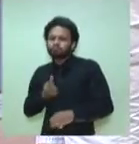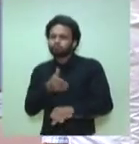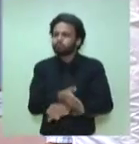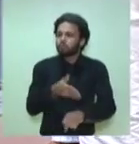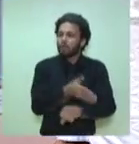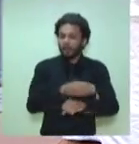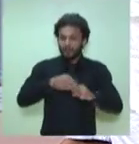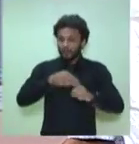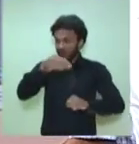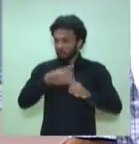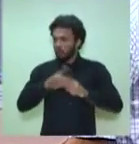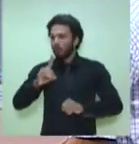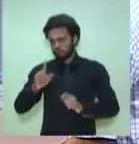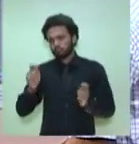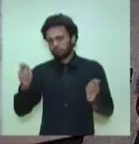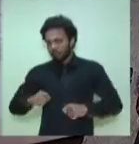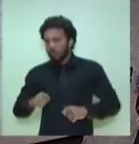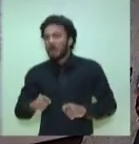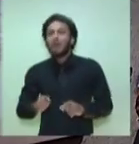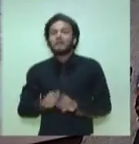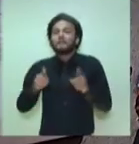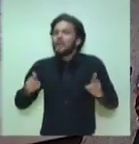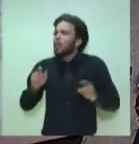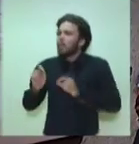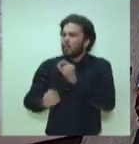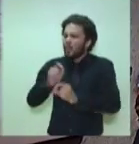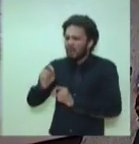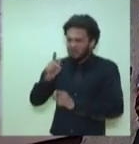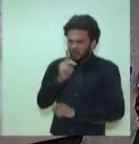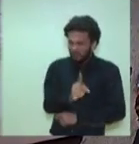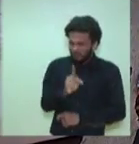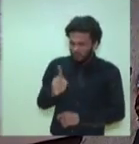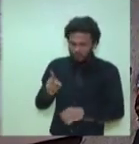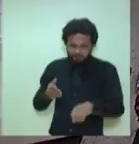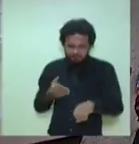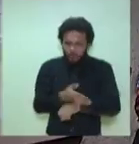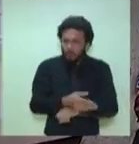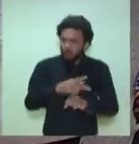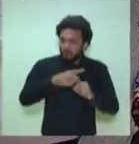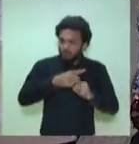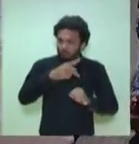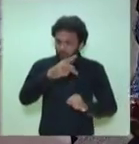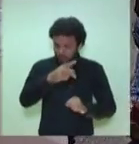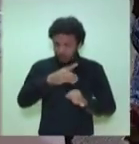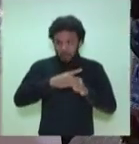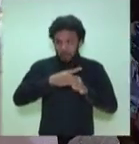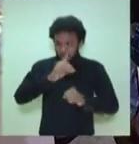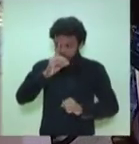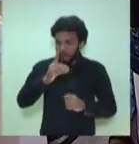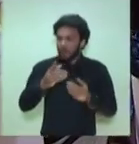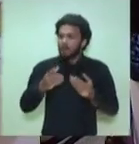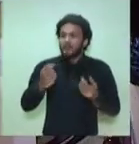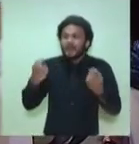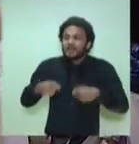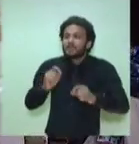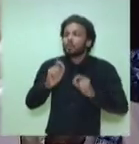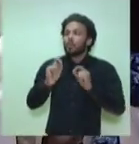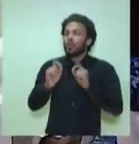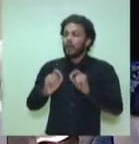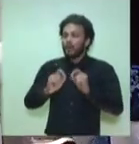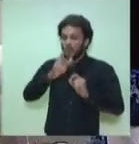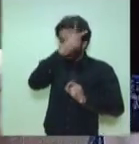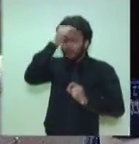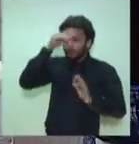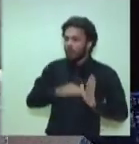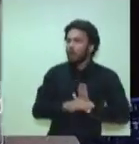consigam ter acesso a mestrado e doutorado. Só que um professor, quando tem acesso ao mestrado e doutorado, ele tem que ter a contrapartida da prefeitura.